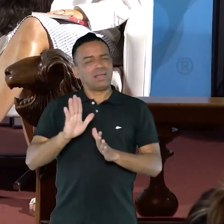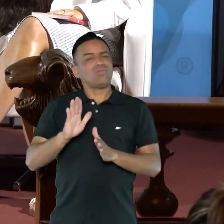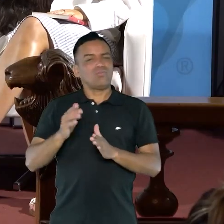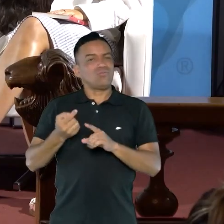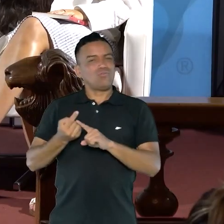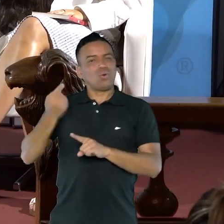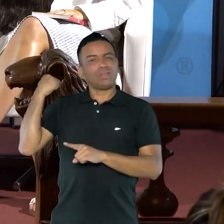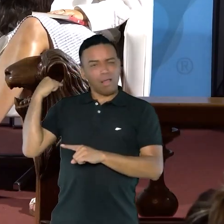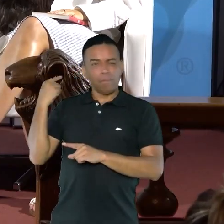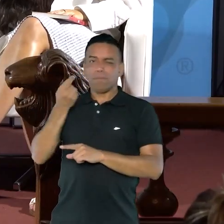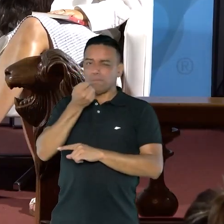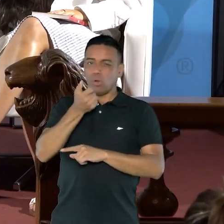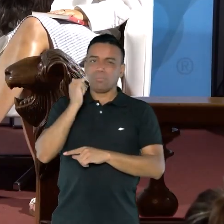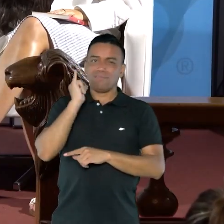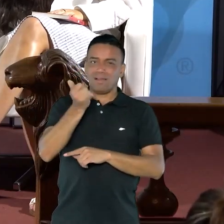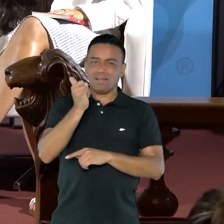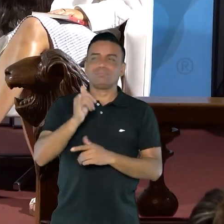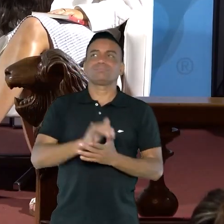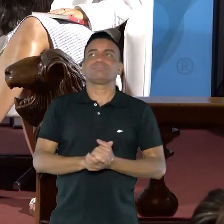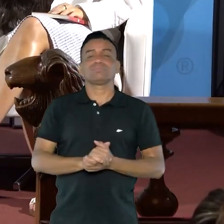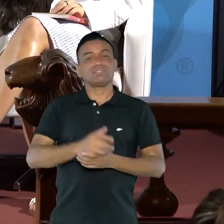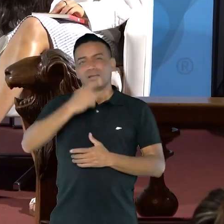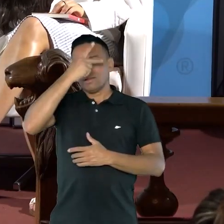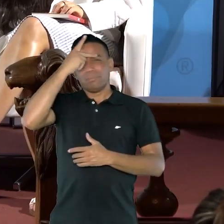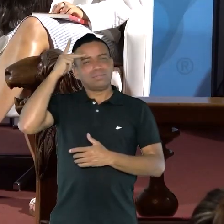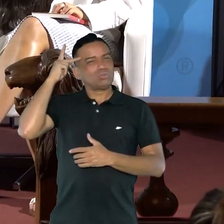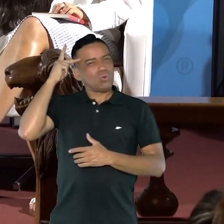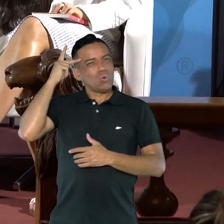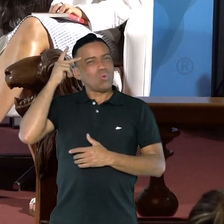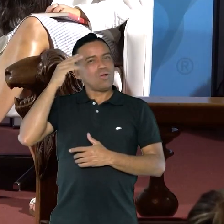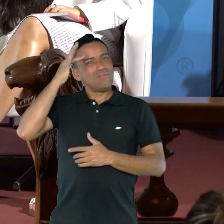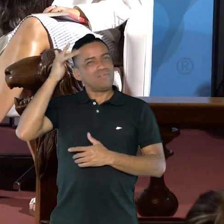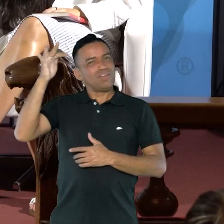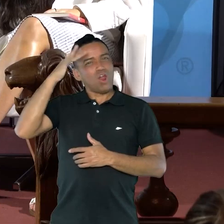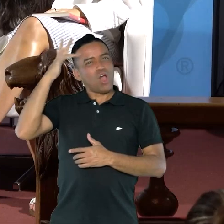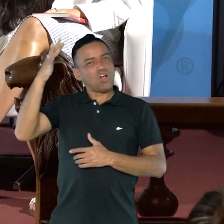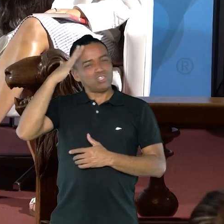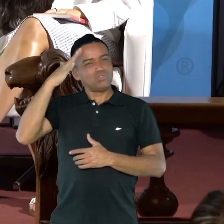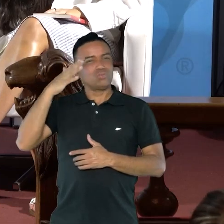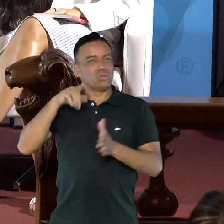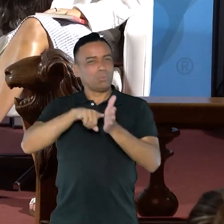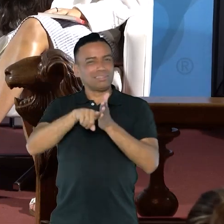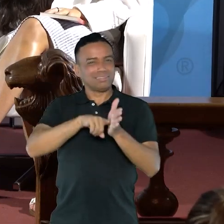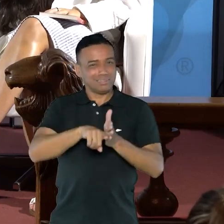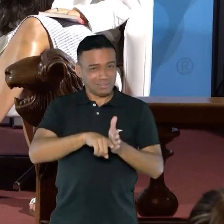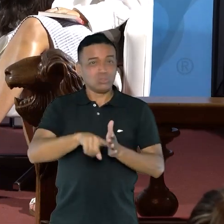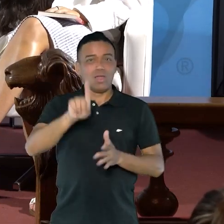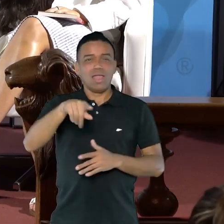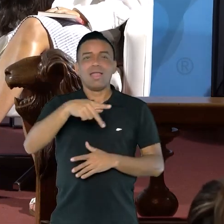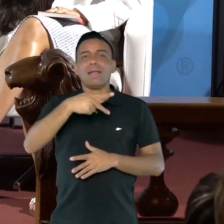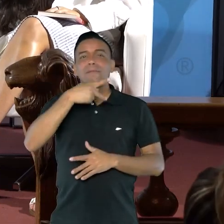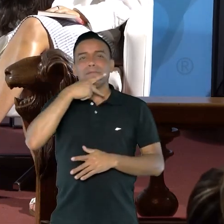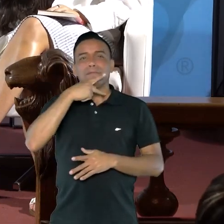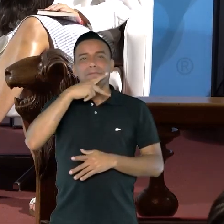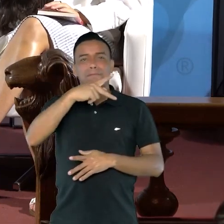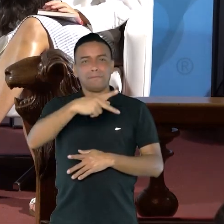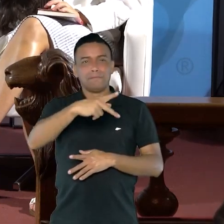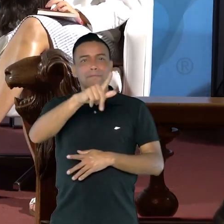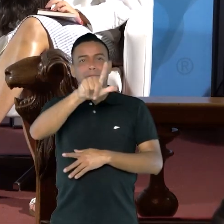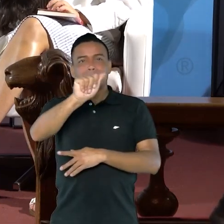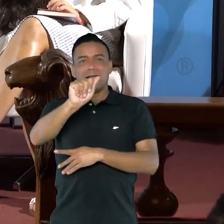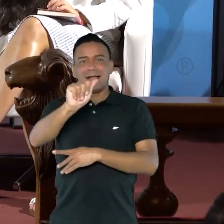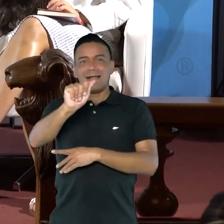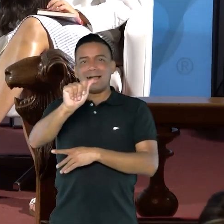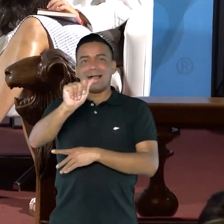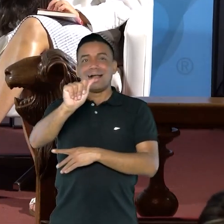né? Porque um dos filósofos que eu estudo, que é o Platão, ele dizia o seguinte,